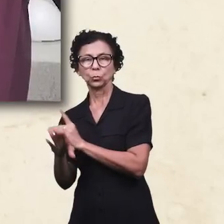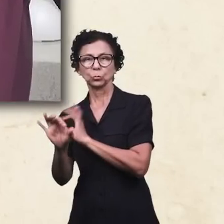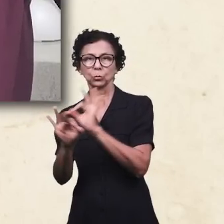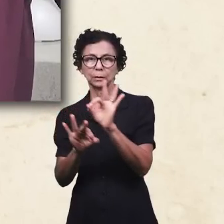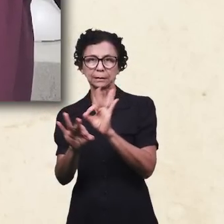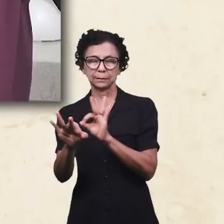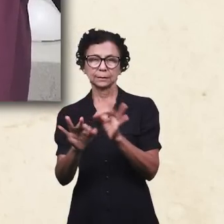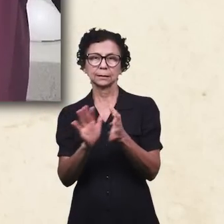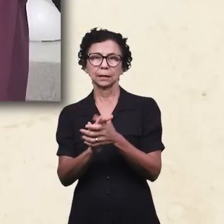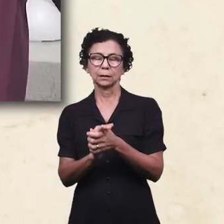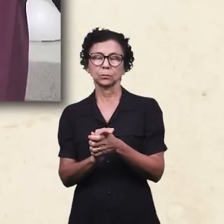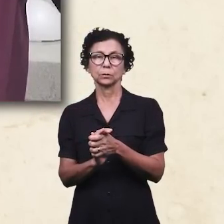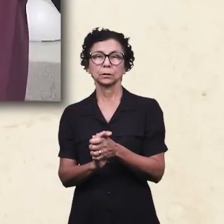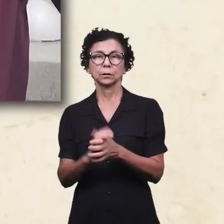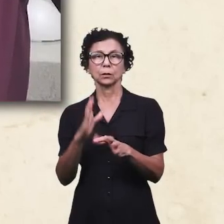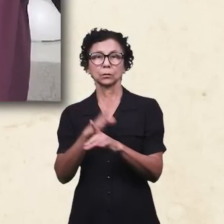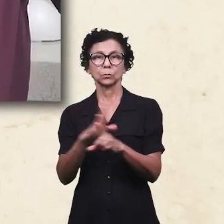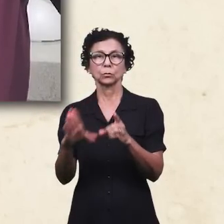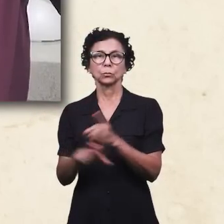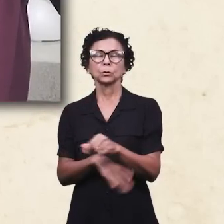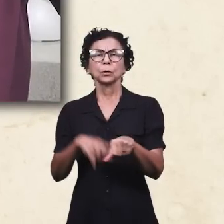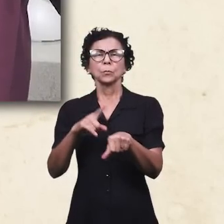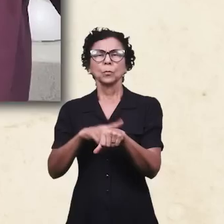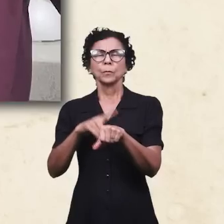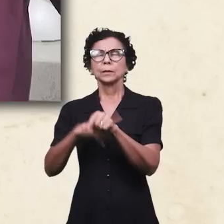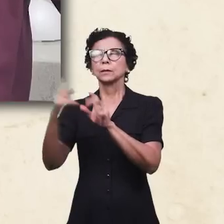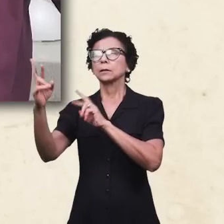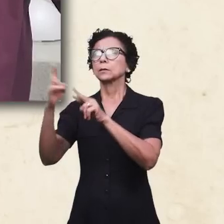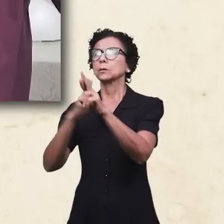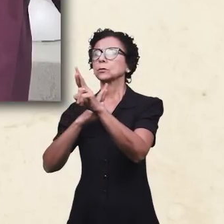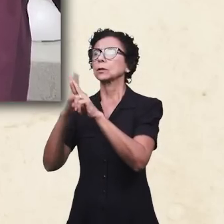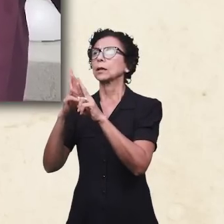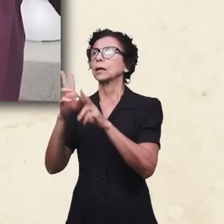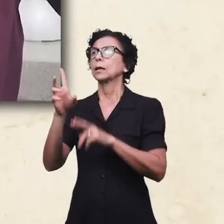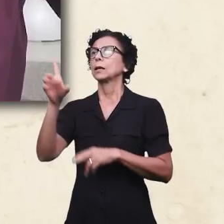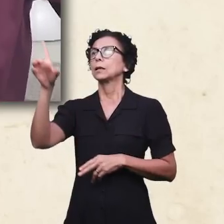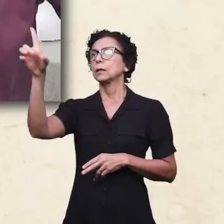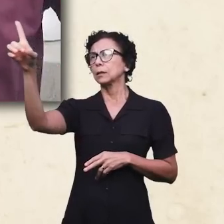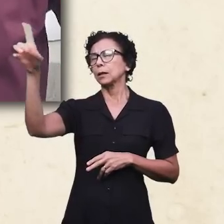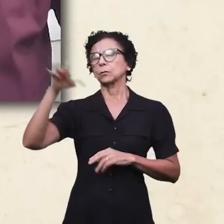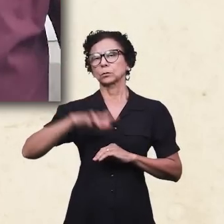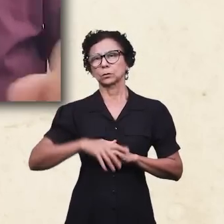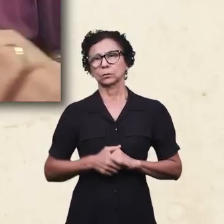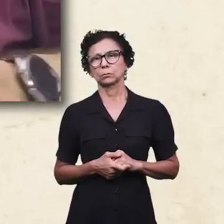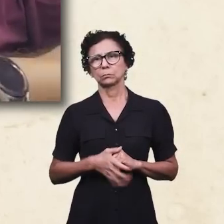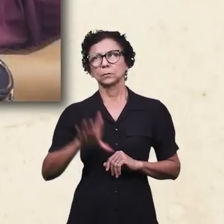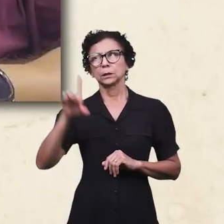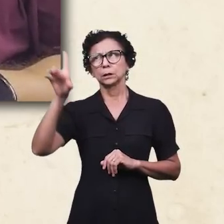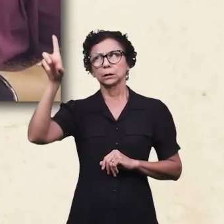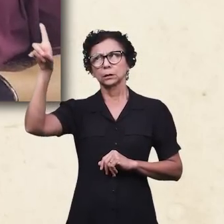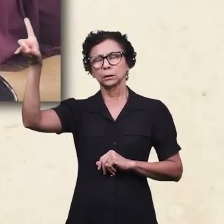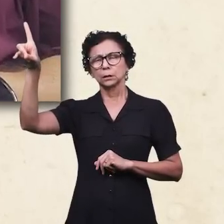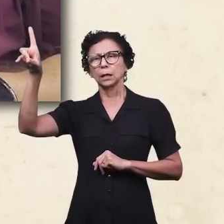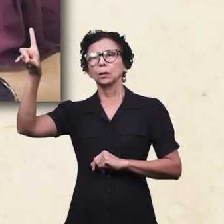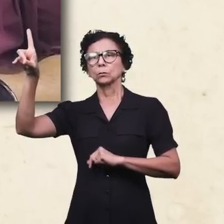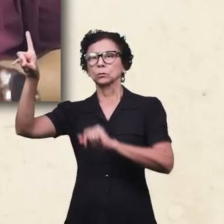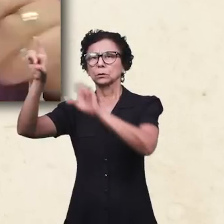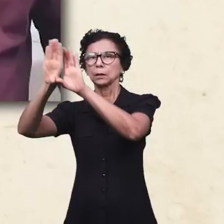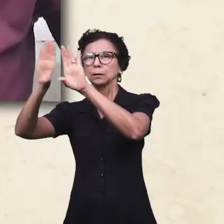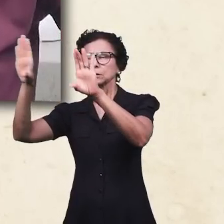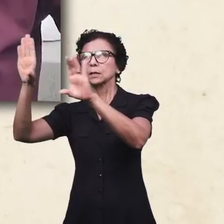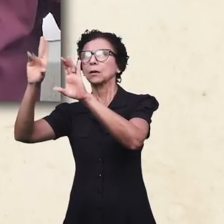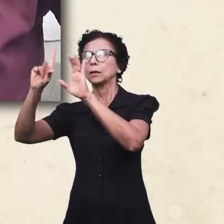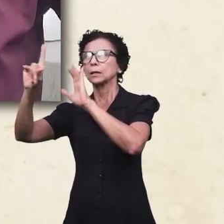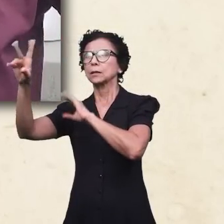para nós é o momento de nós nos relacionarmos com Deus. E o culto ele foi instituído por Deus